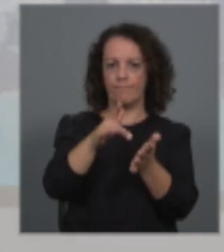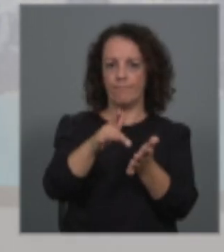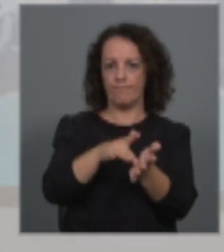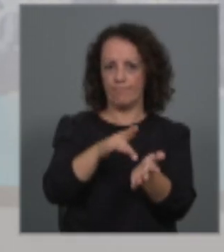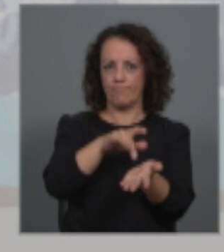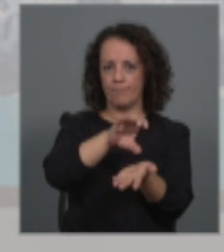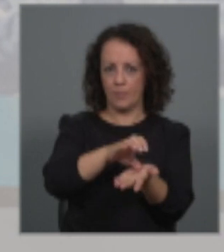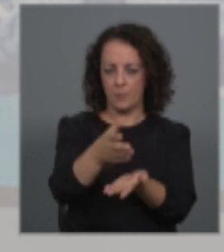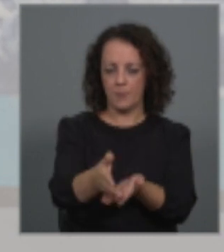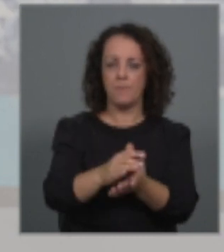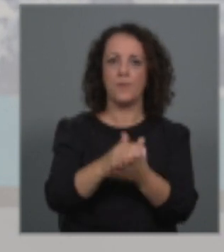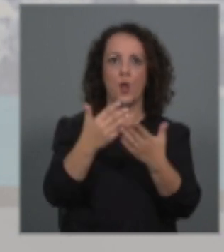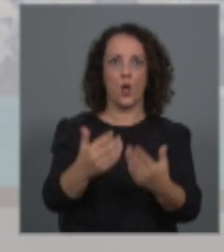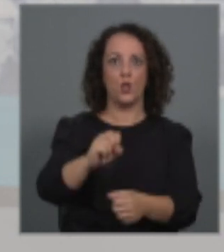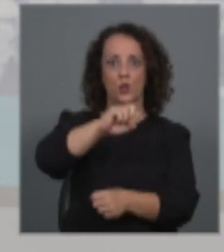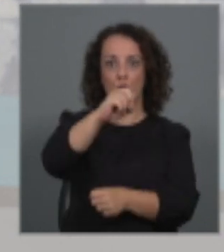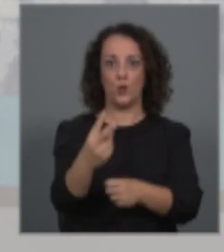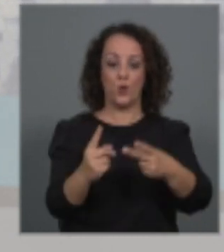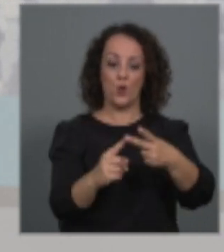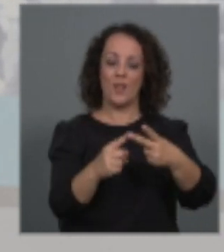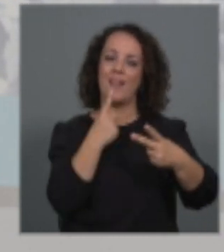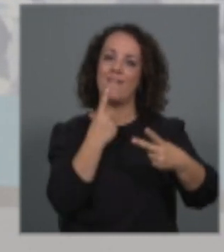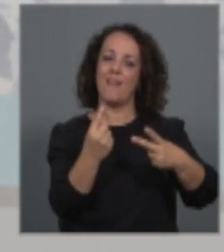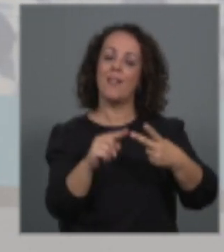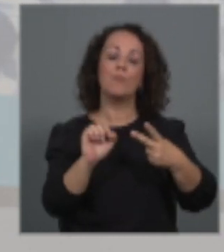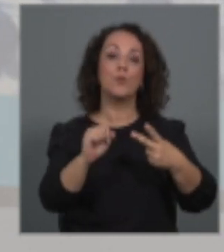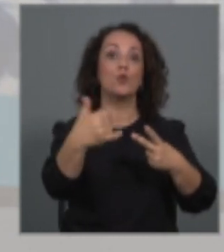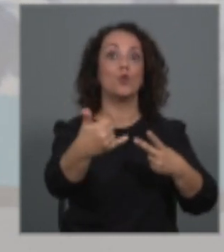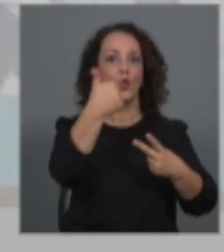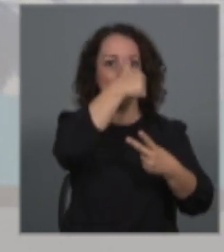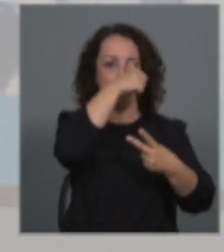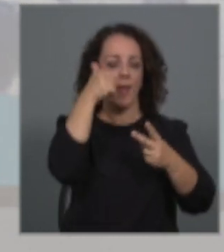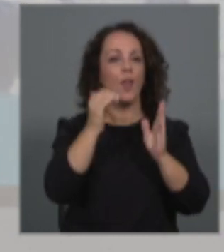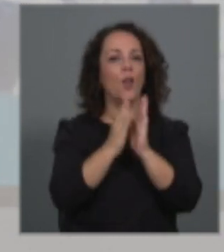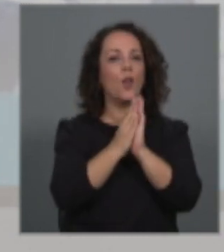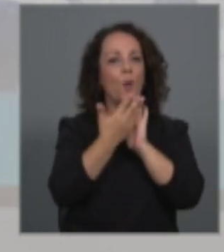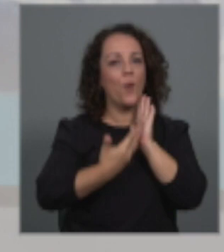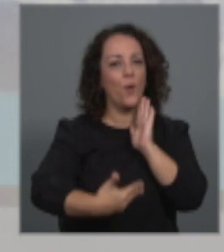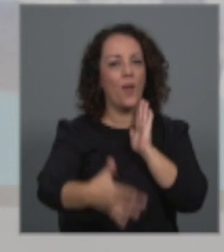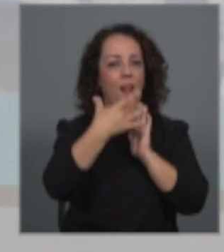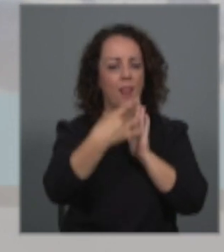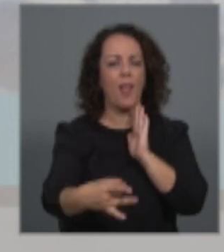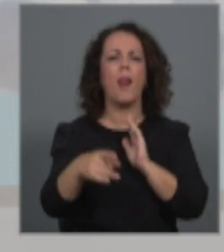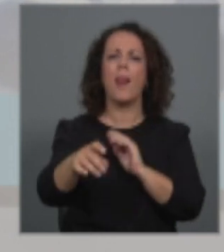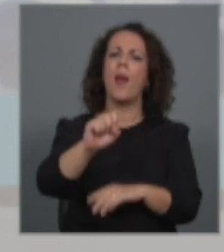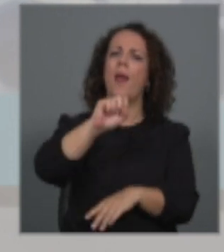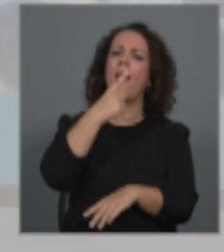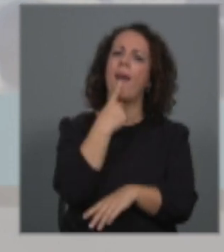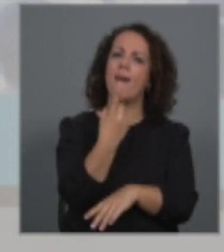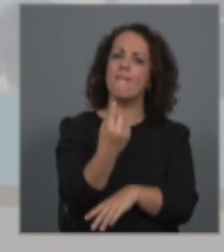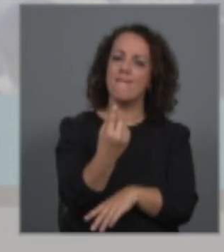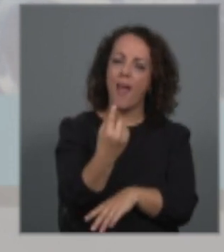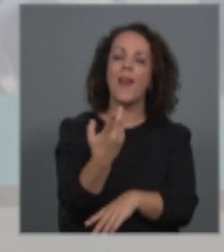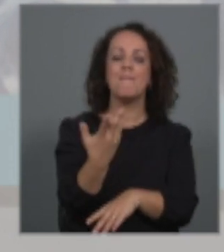acender a segunda vela, é o segundo domingo de Advento. Falava da vela, é um pequeno gesto, há sempre